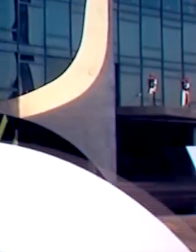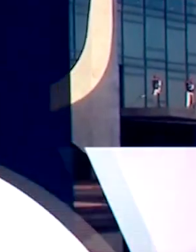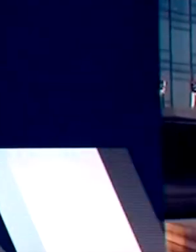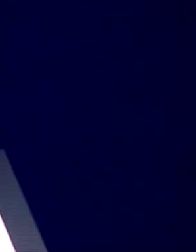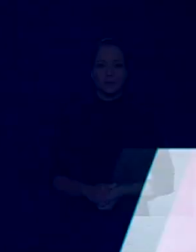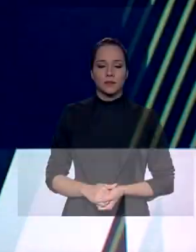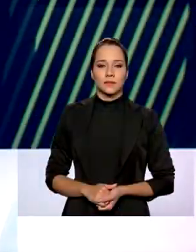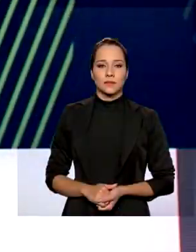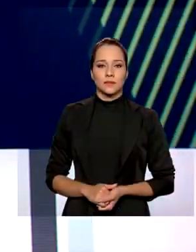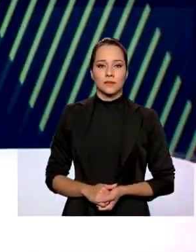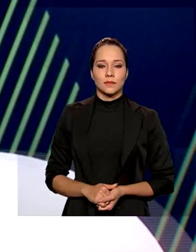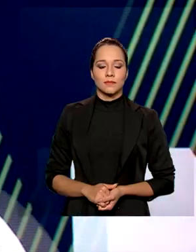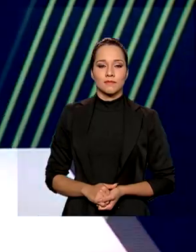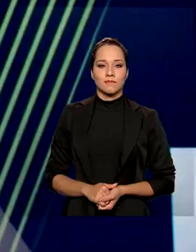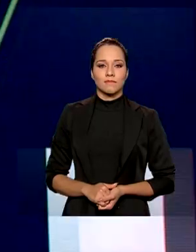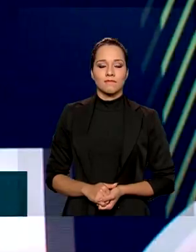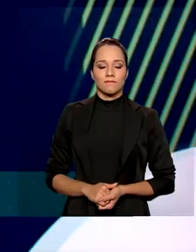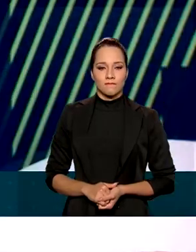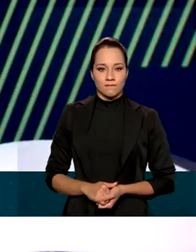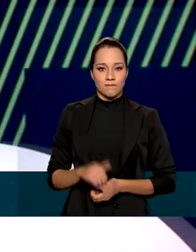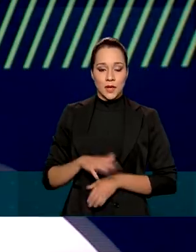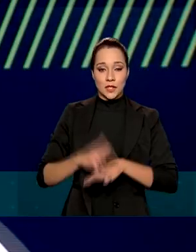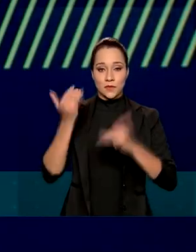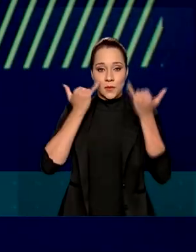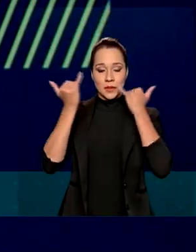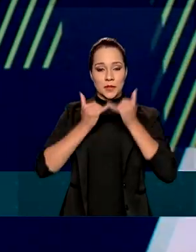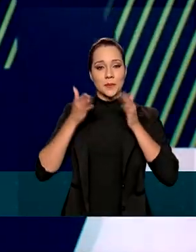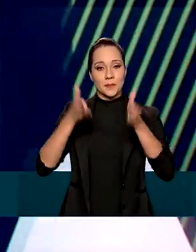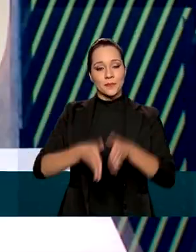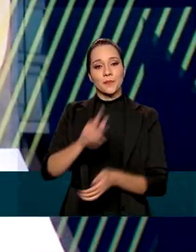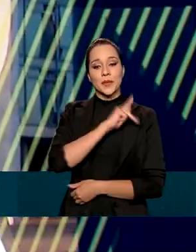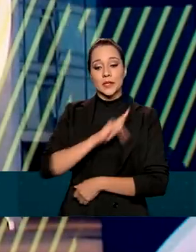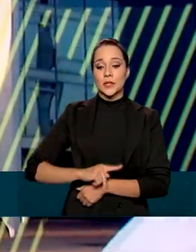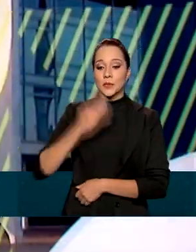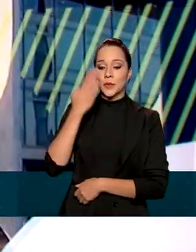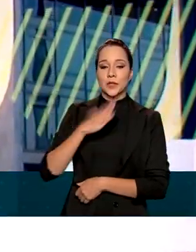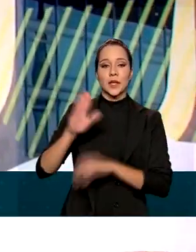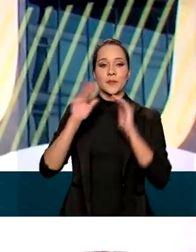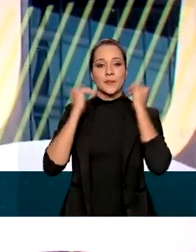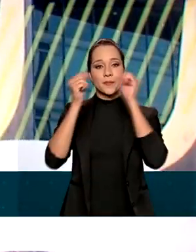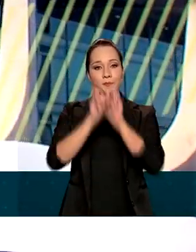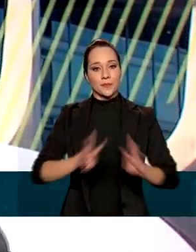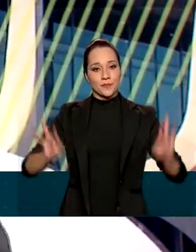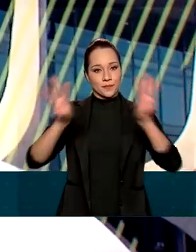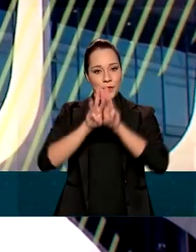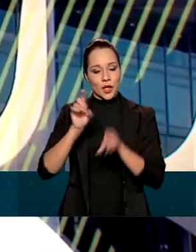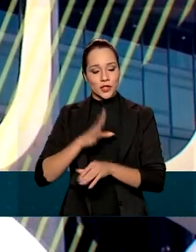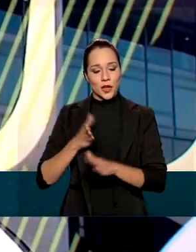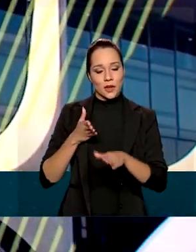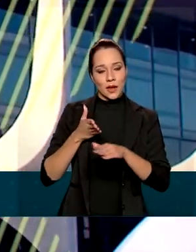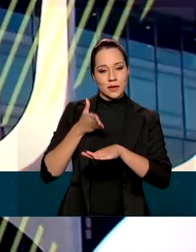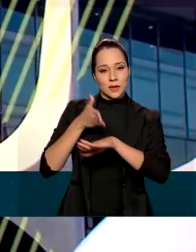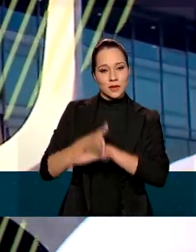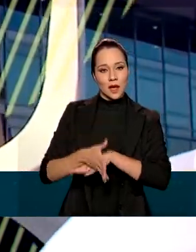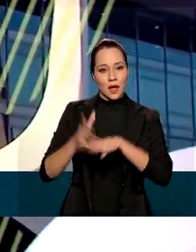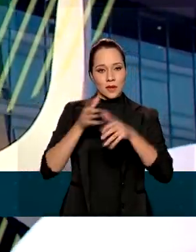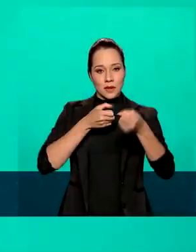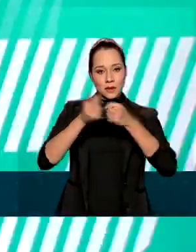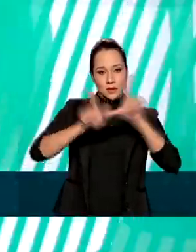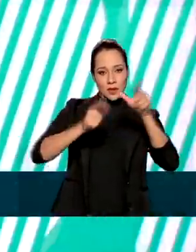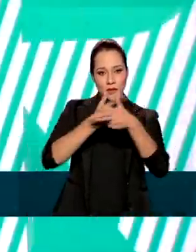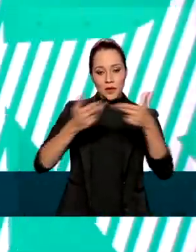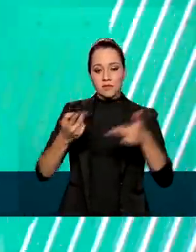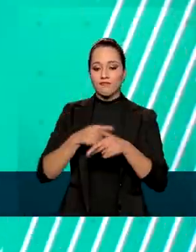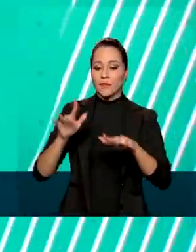Tá bom mais informações sobre esta participação do presidente Jair bolsonaro na assembleia geral da ONU é só você acessar os nossos telejornais